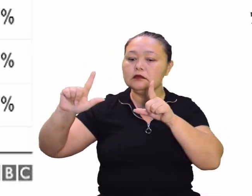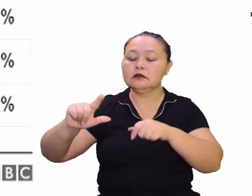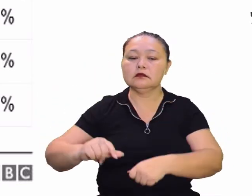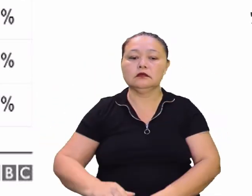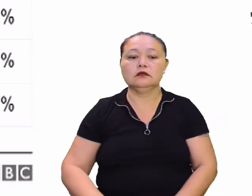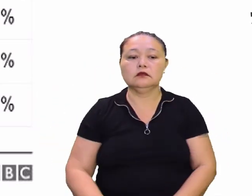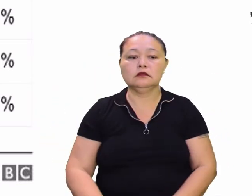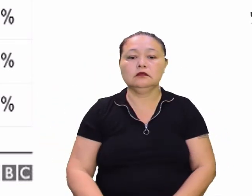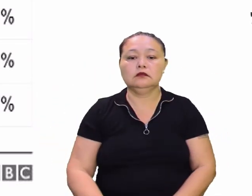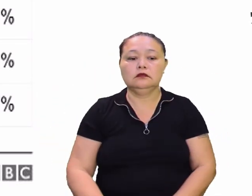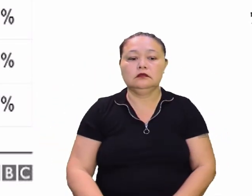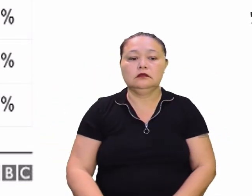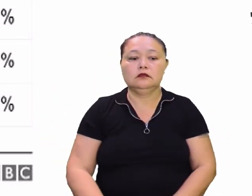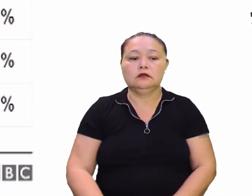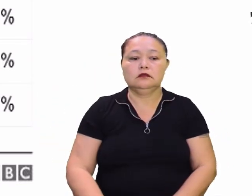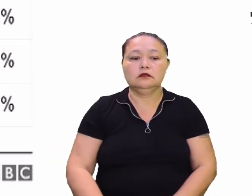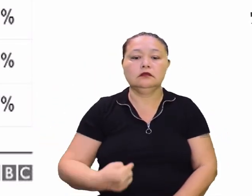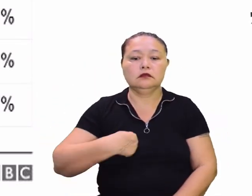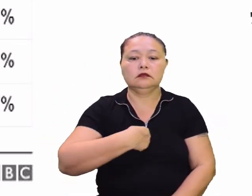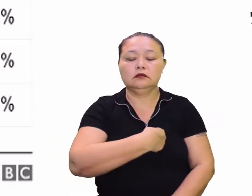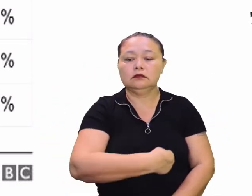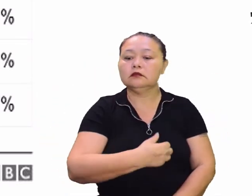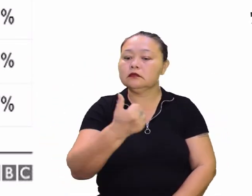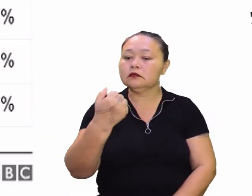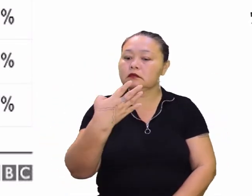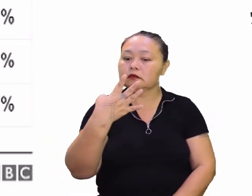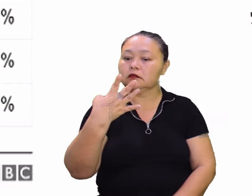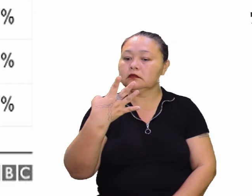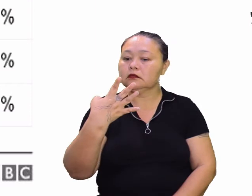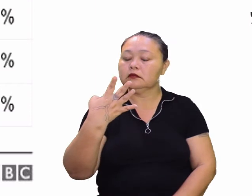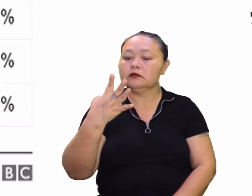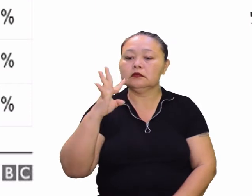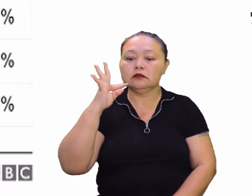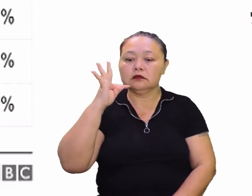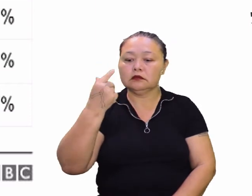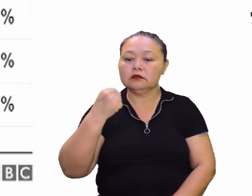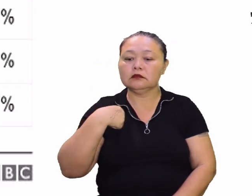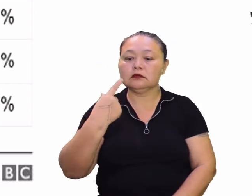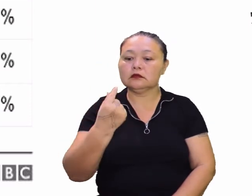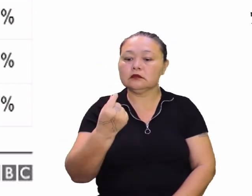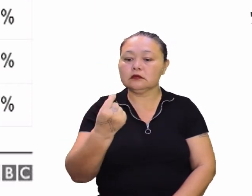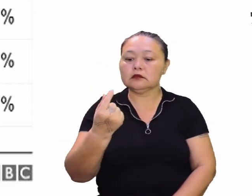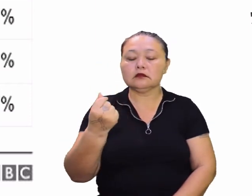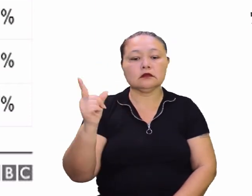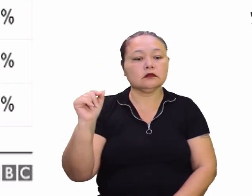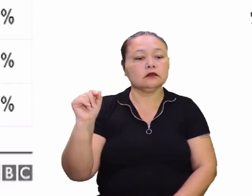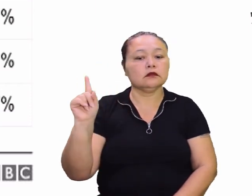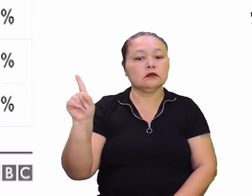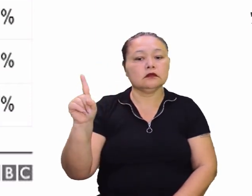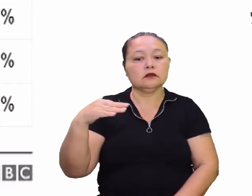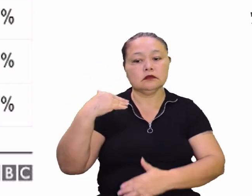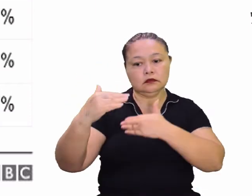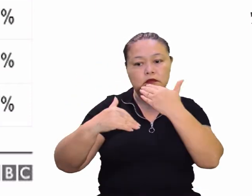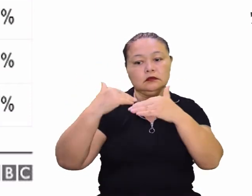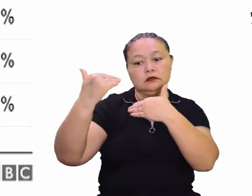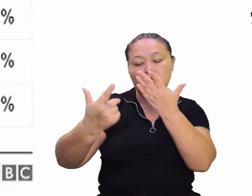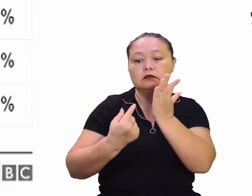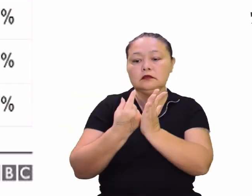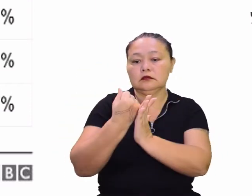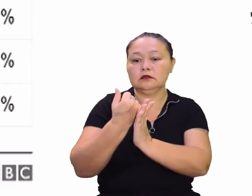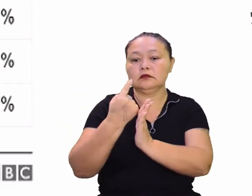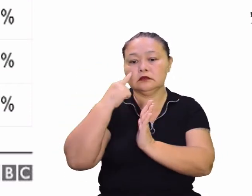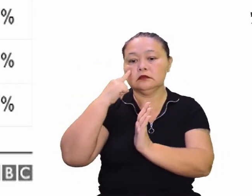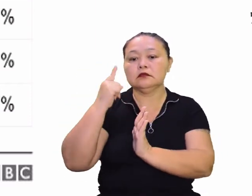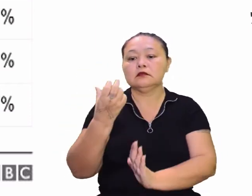que a China tem 14 trilhões, né, de PIB. A gente vê aqui, ó, no crescimento econômico também, o reflexo